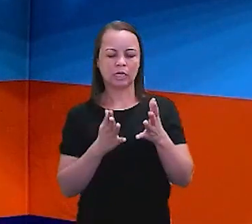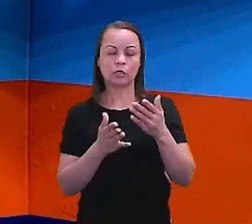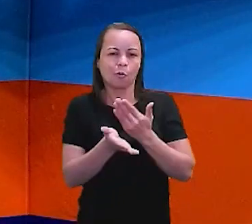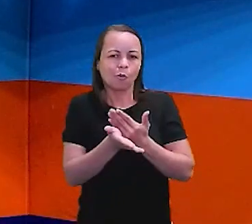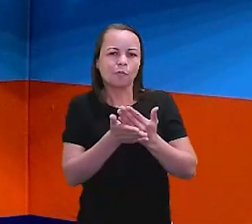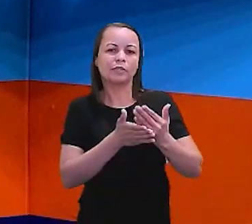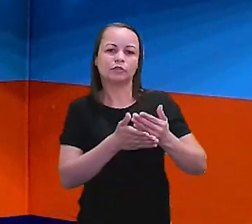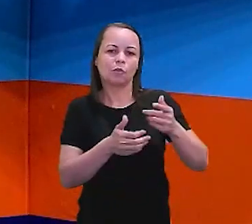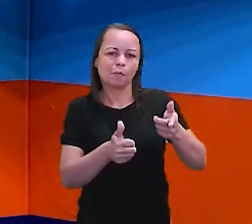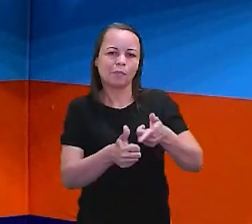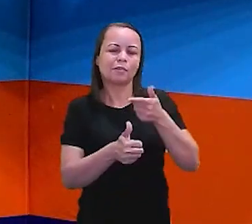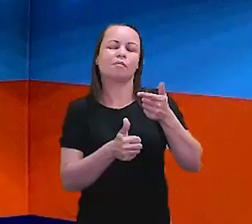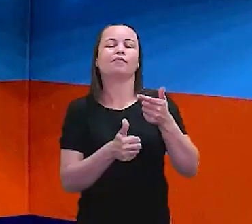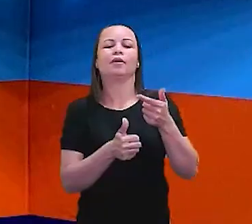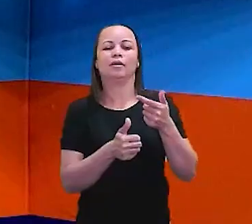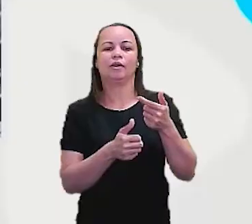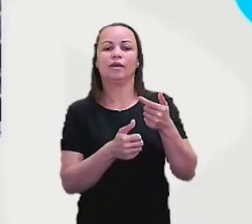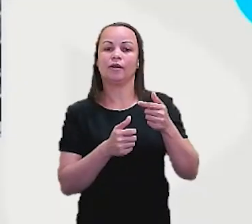do Brasil.